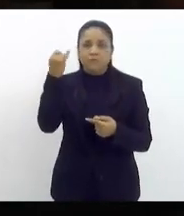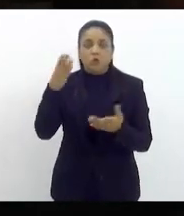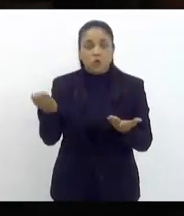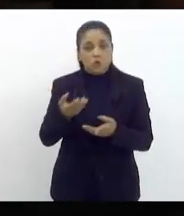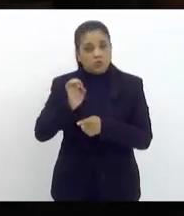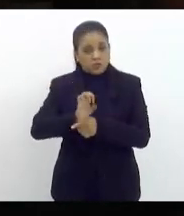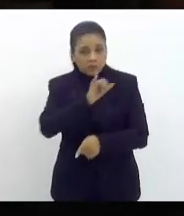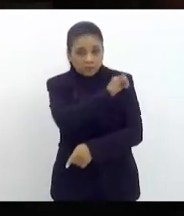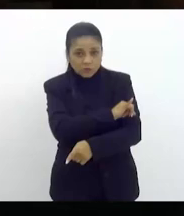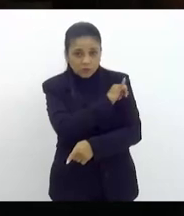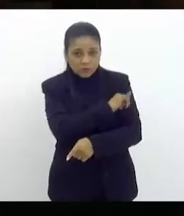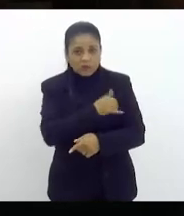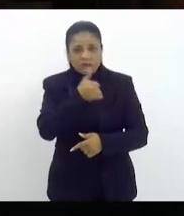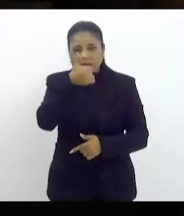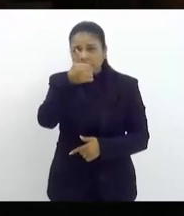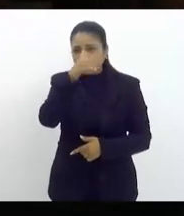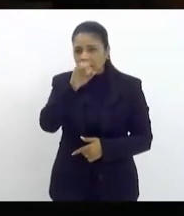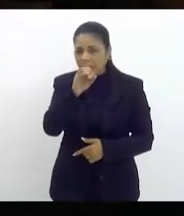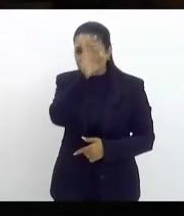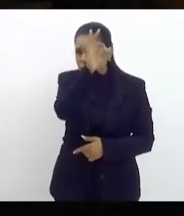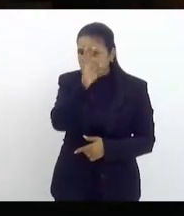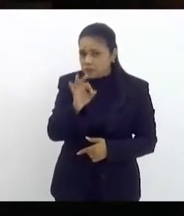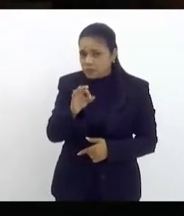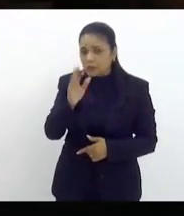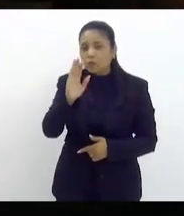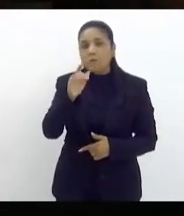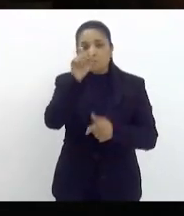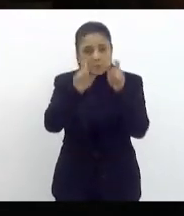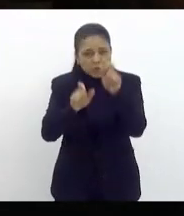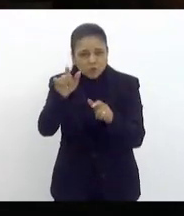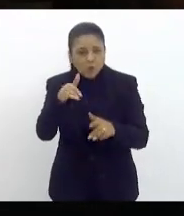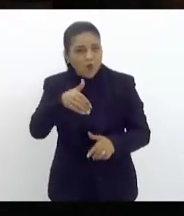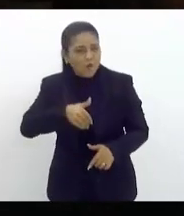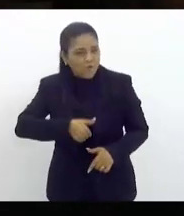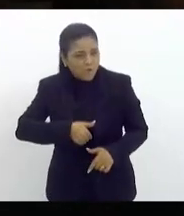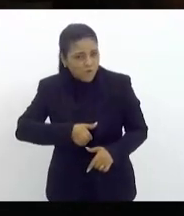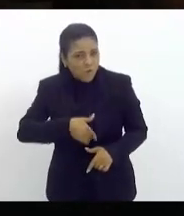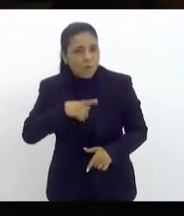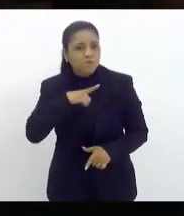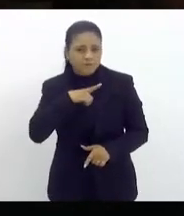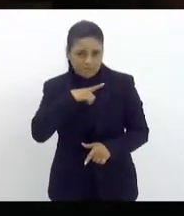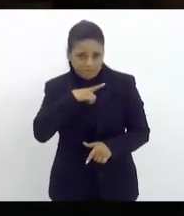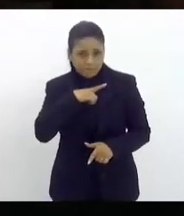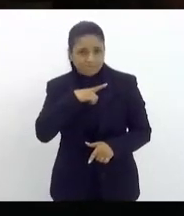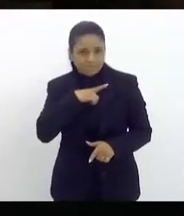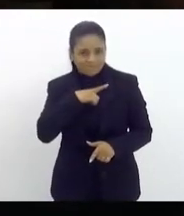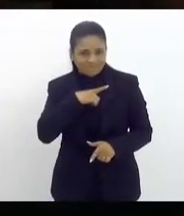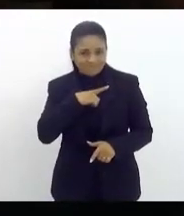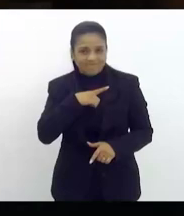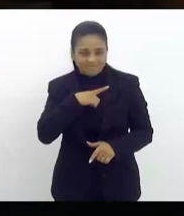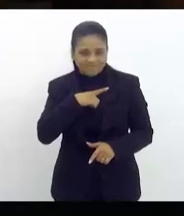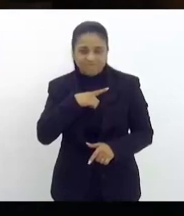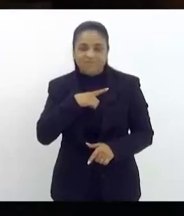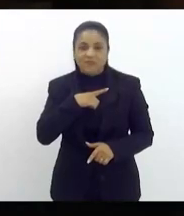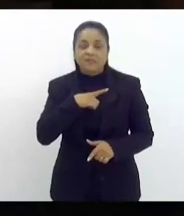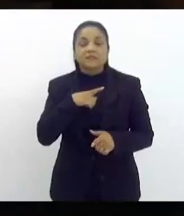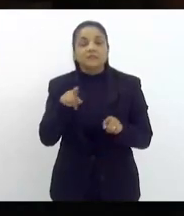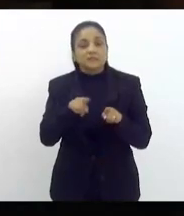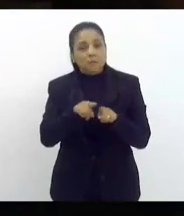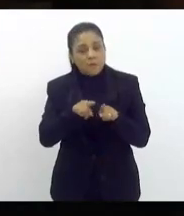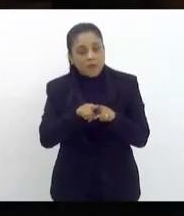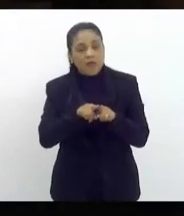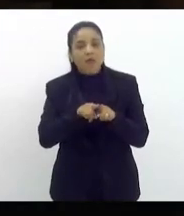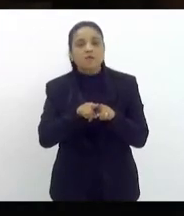cerca de 10% dos famintos do Brasil, e isso não é qualquer coisa. Também buscamos estabelecer